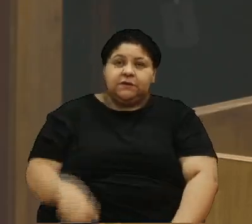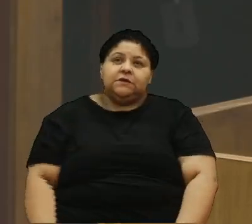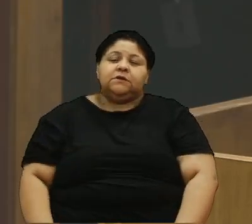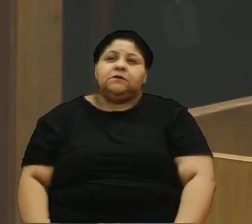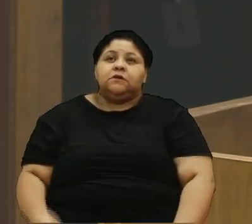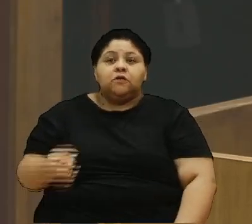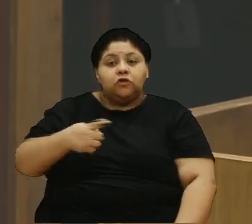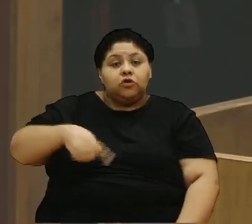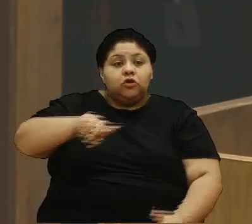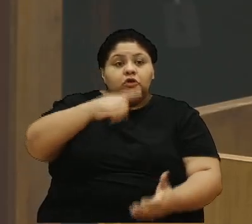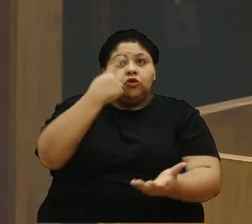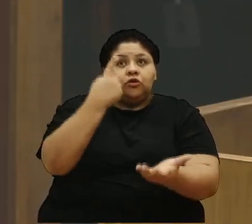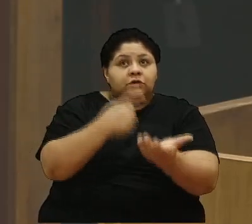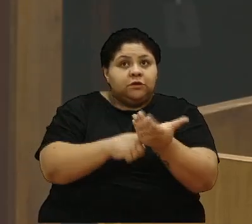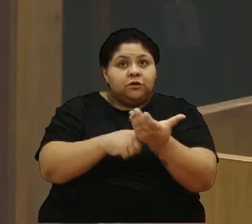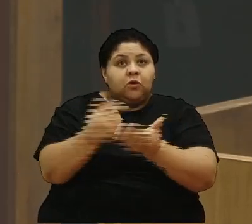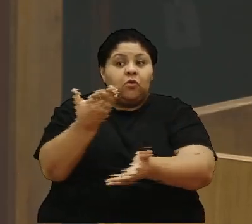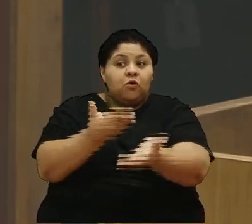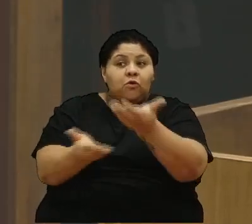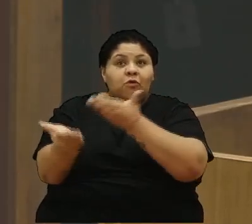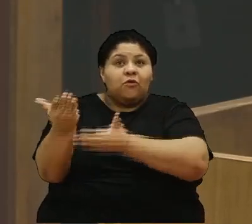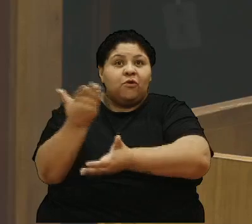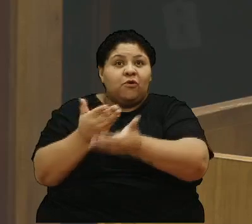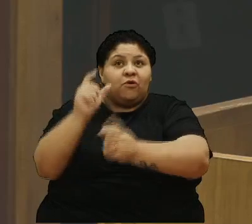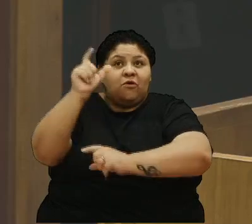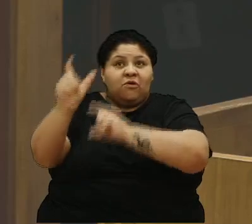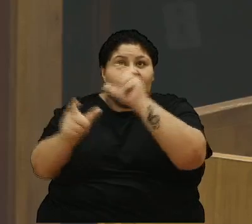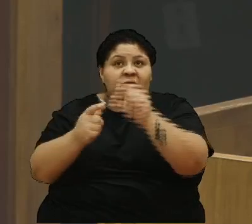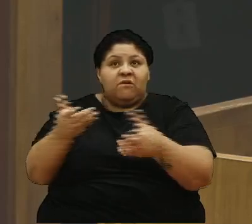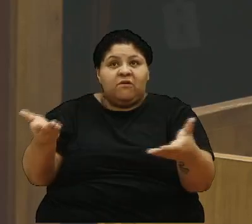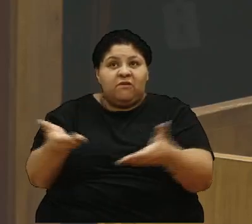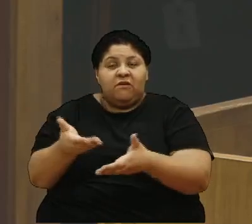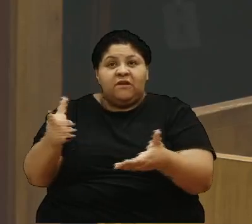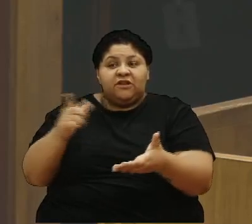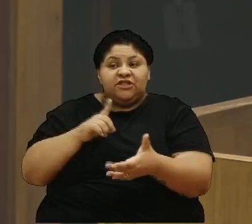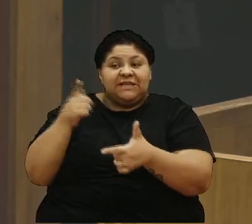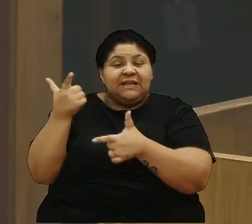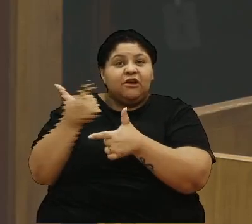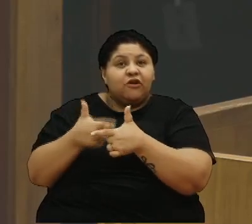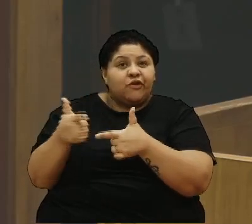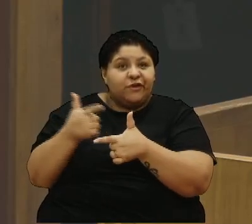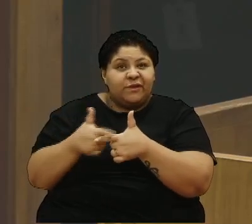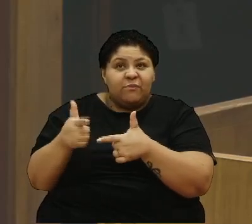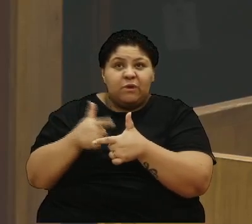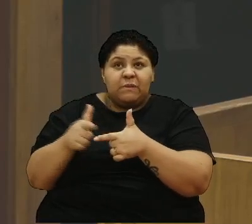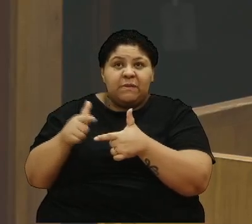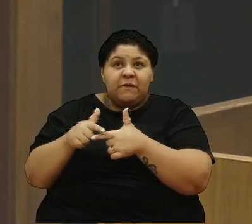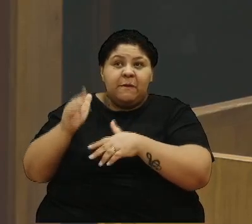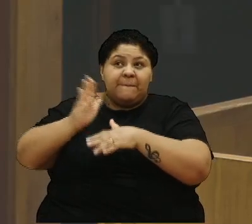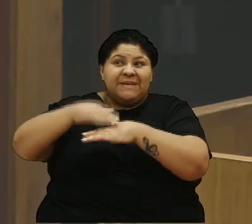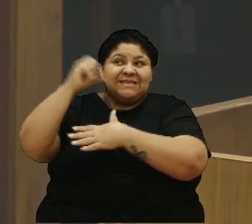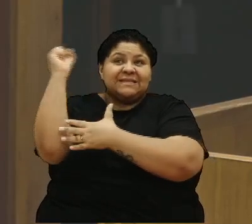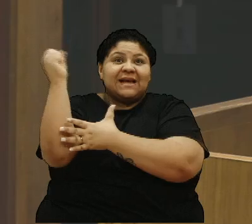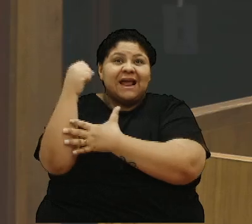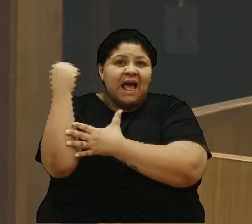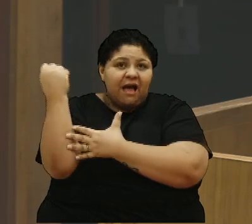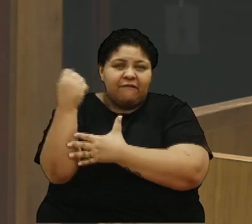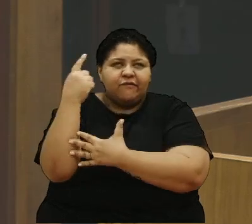Nós marcamos as consultas para pessoas que já têm problemas avançados.